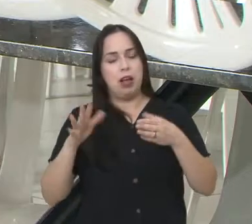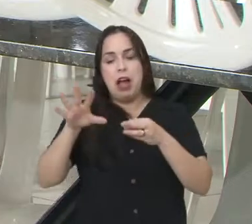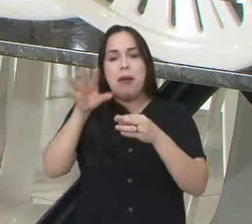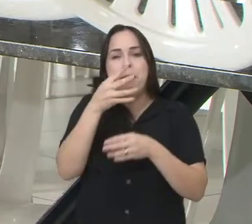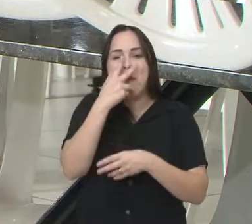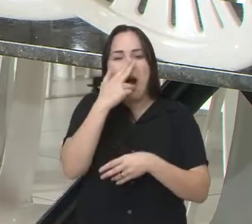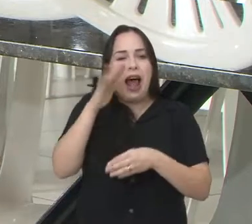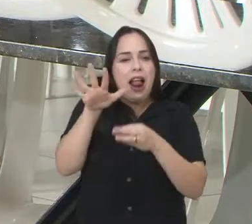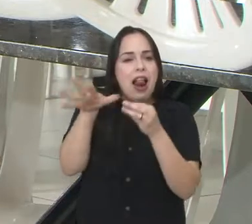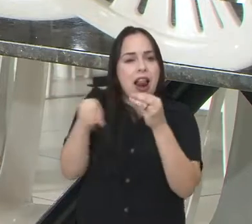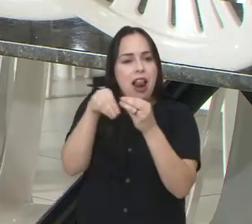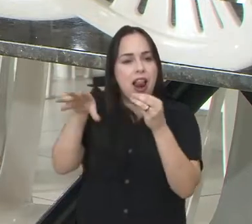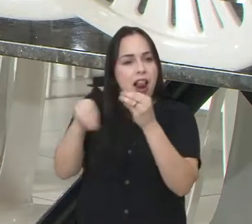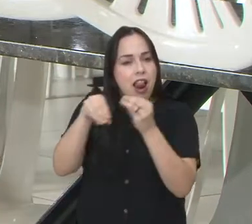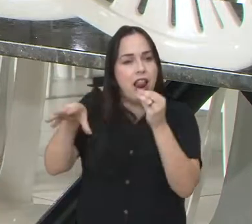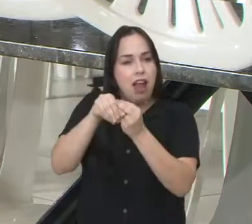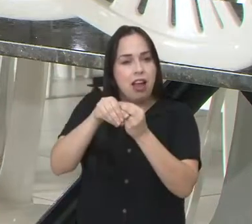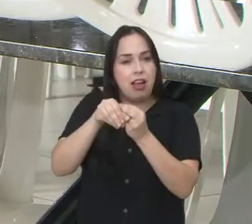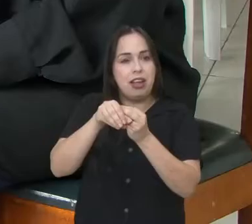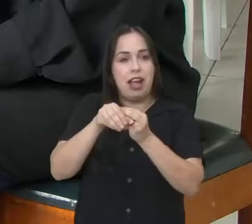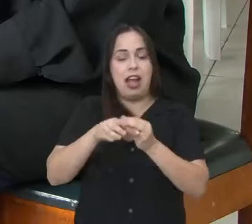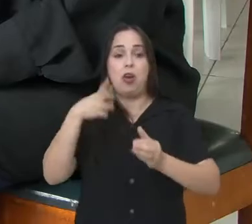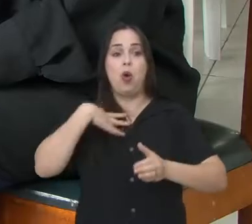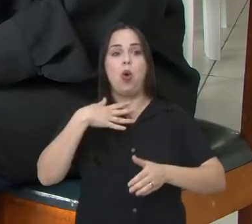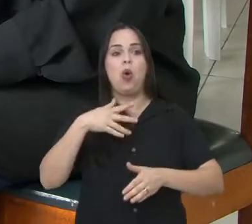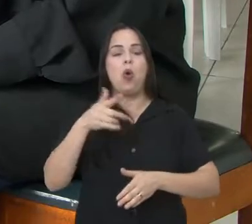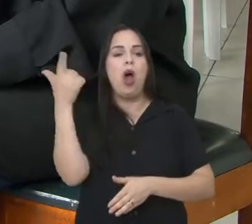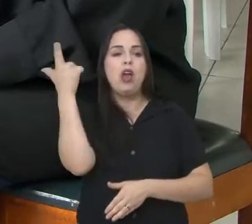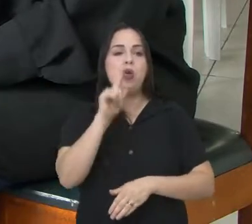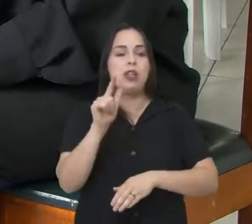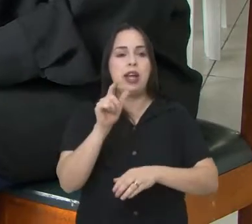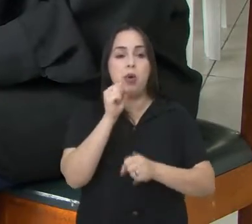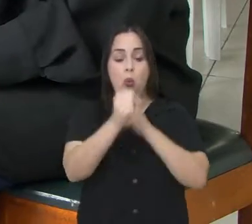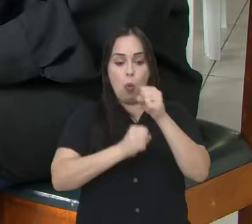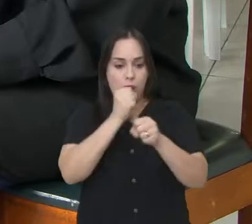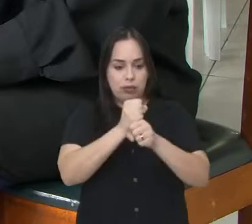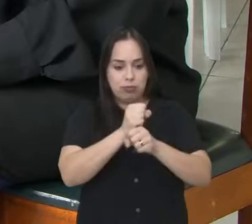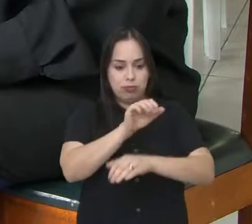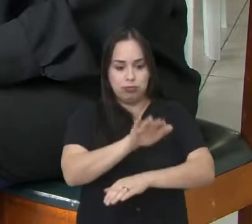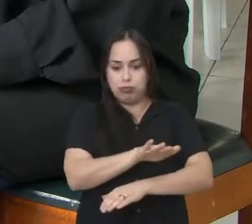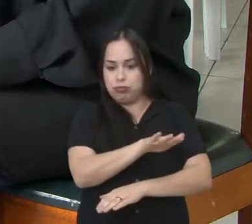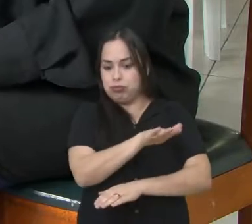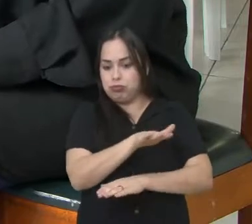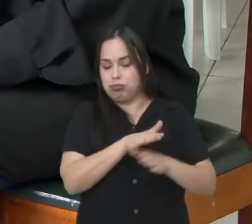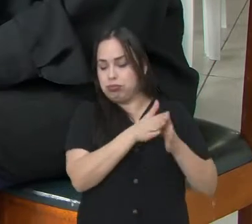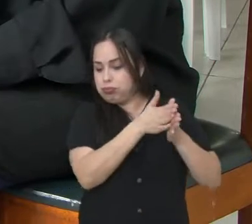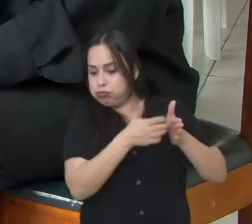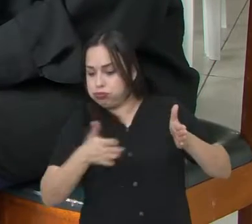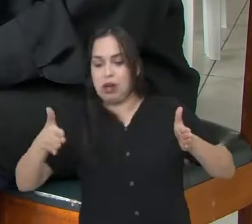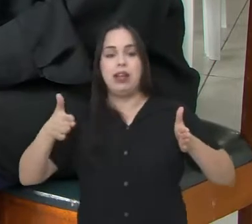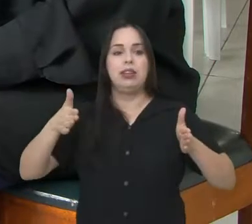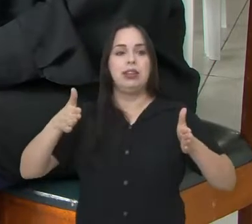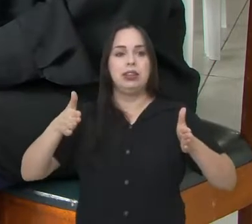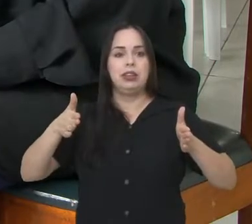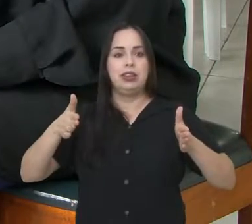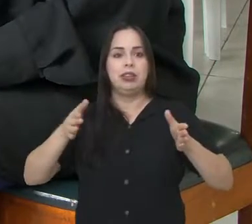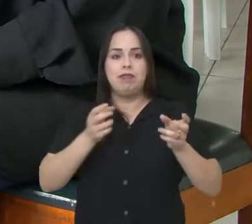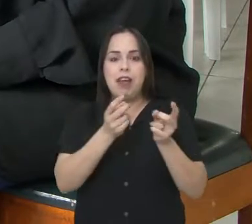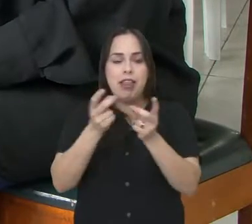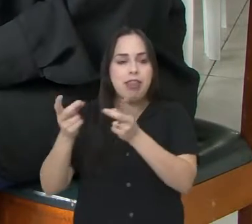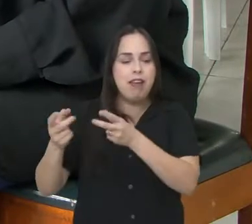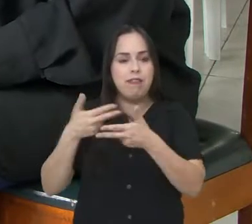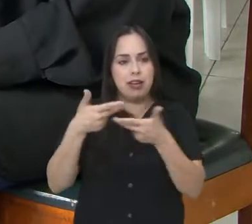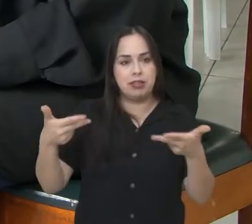Vamos agregar para a gente ter produto para o ano inteiro. E aí foi o que aconteceu, e na época foi assim, chocante